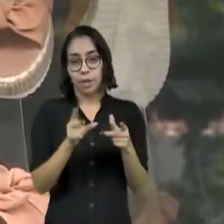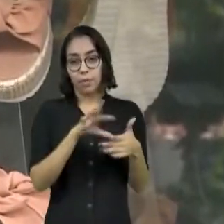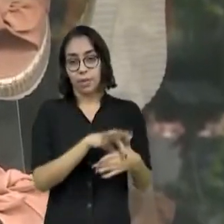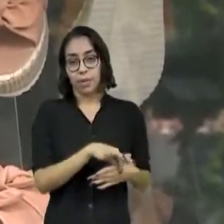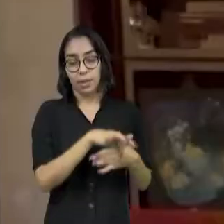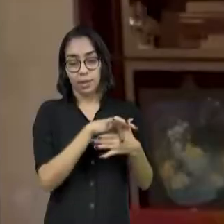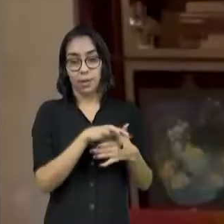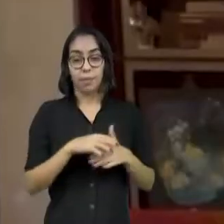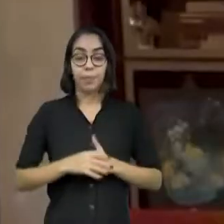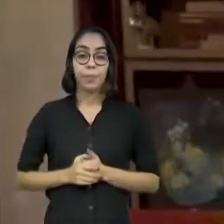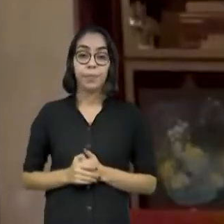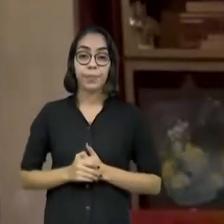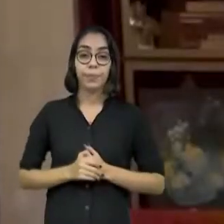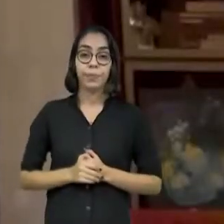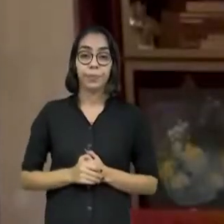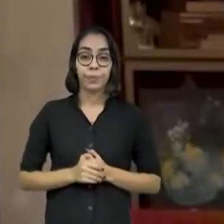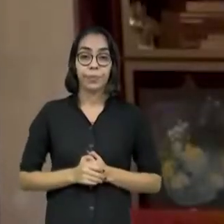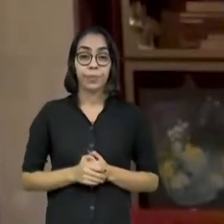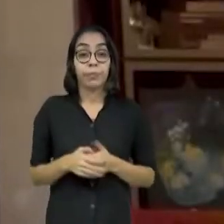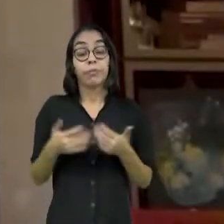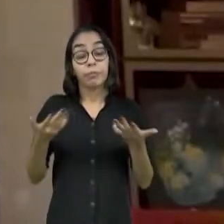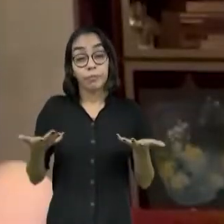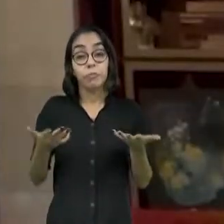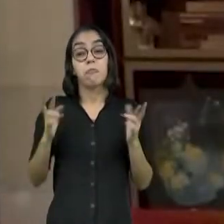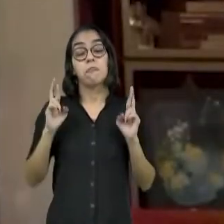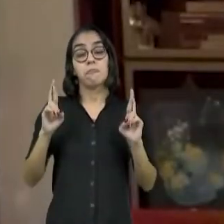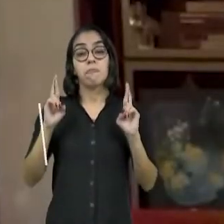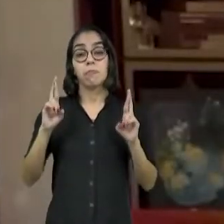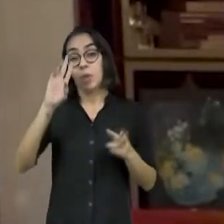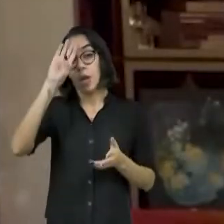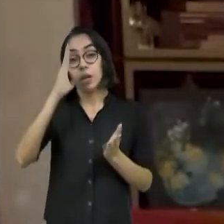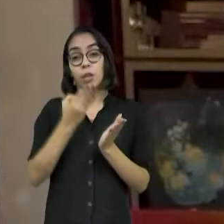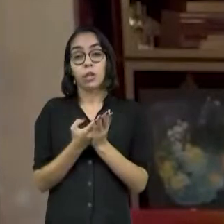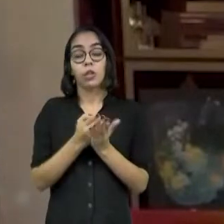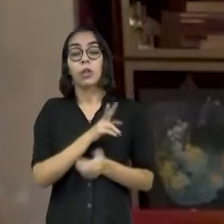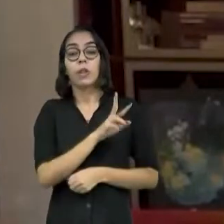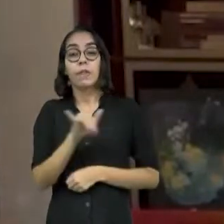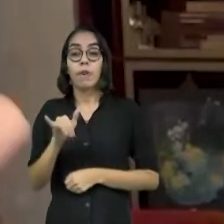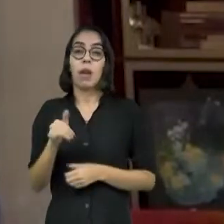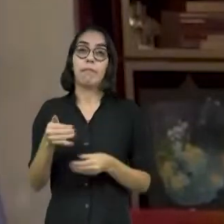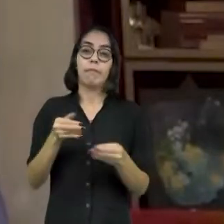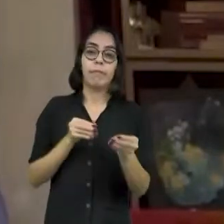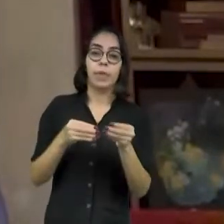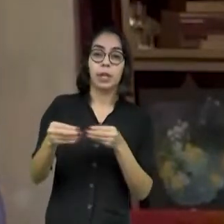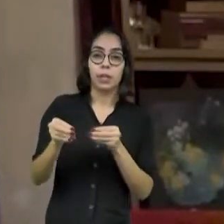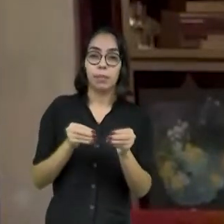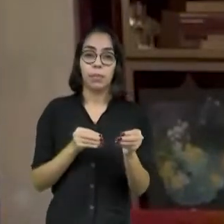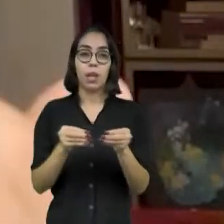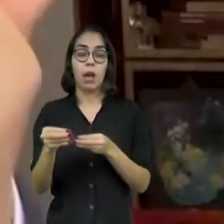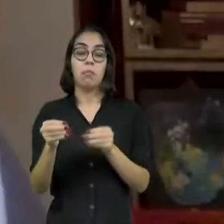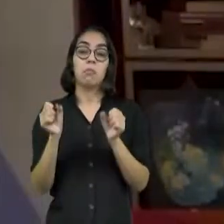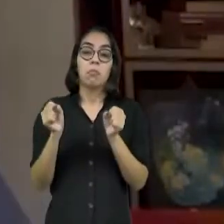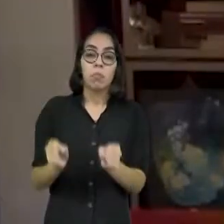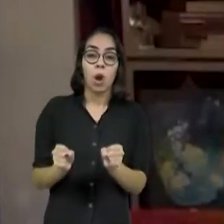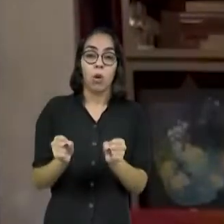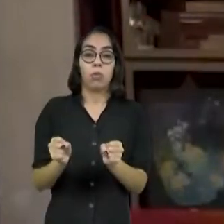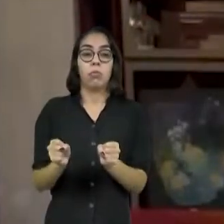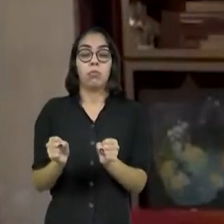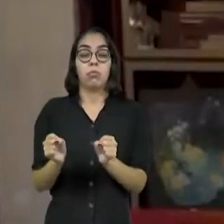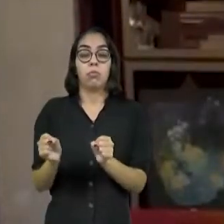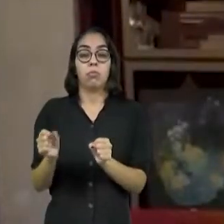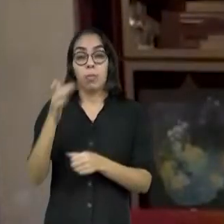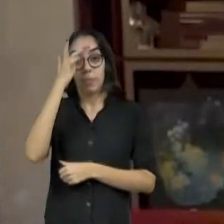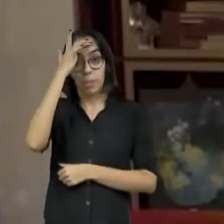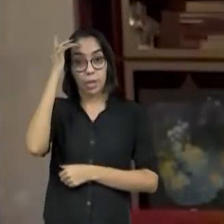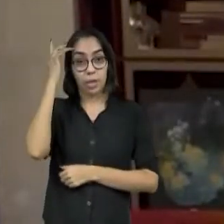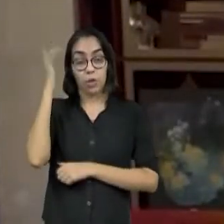da economia. A tendência é que com a flexibilização a demanda volte, e volte com força, evidentemente, não com a força